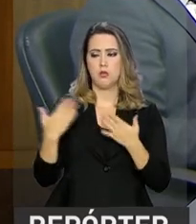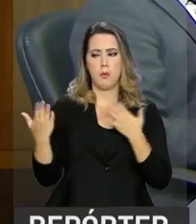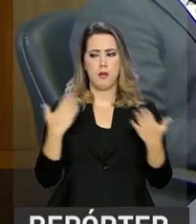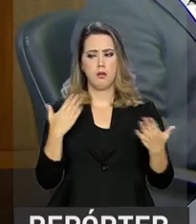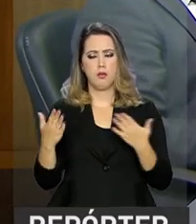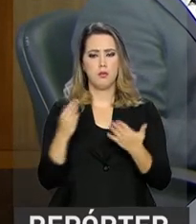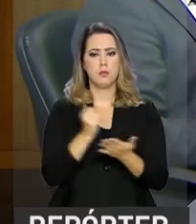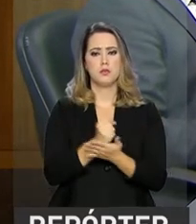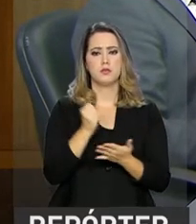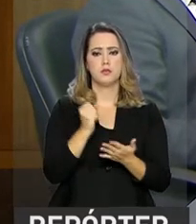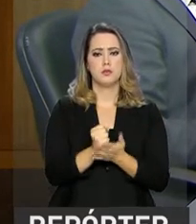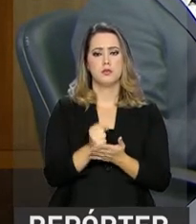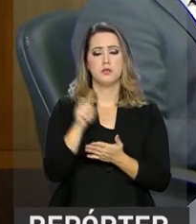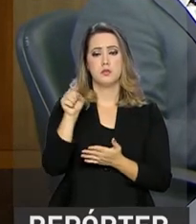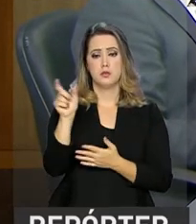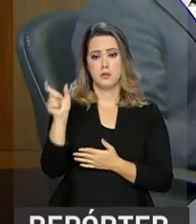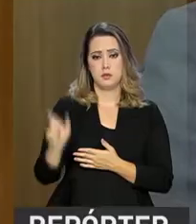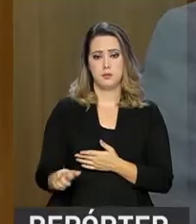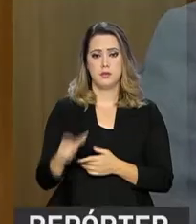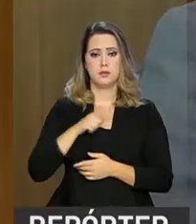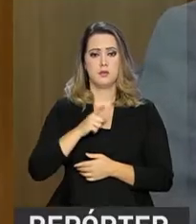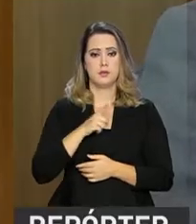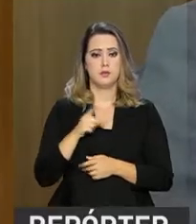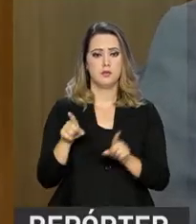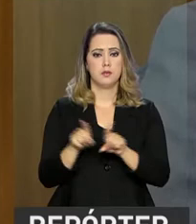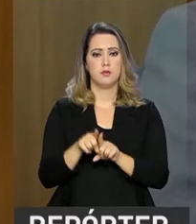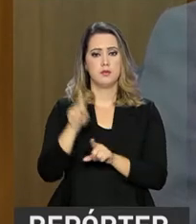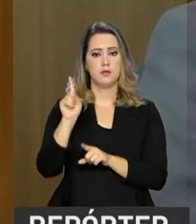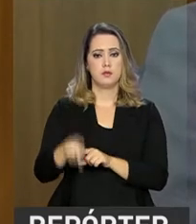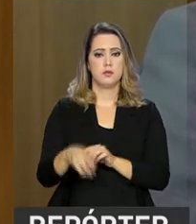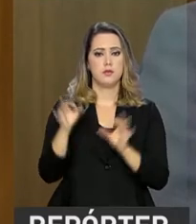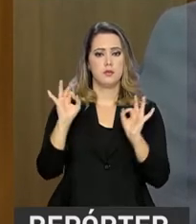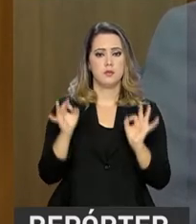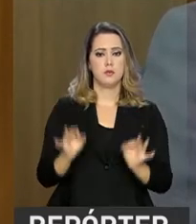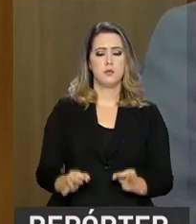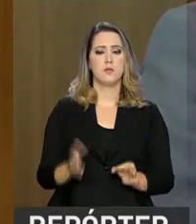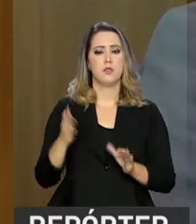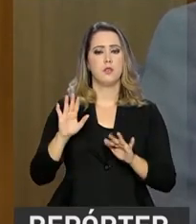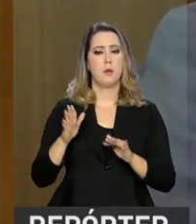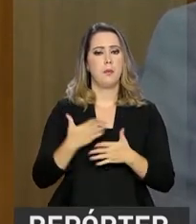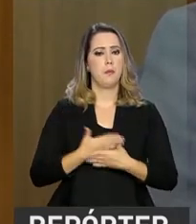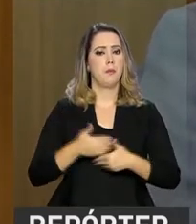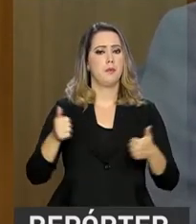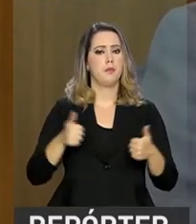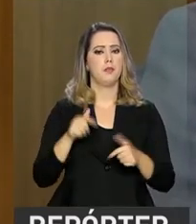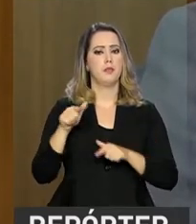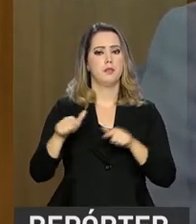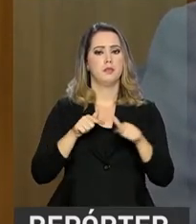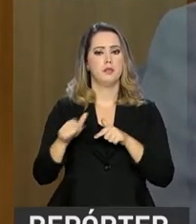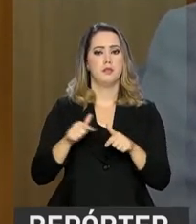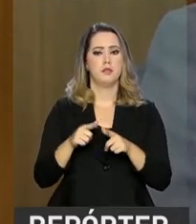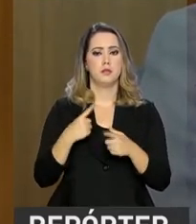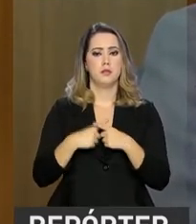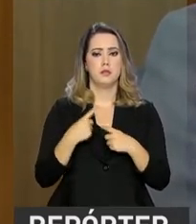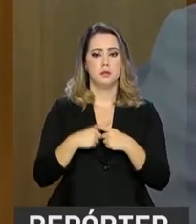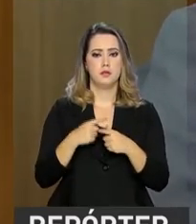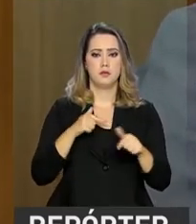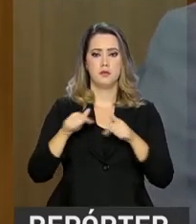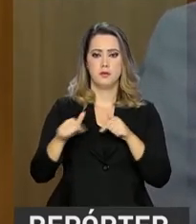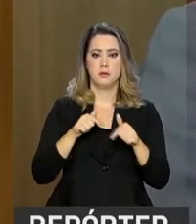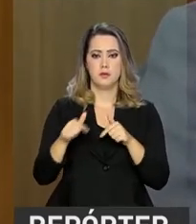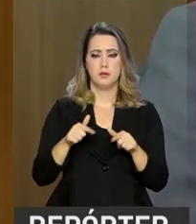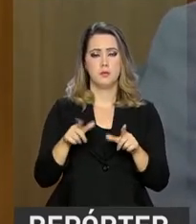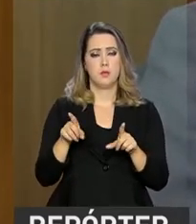contratos intermitentes que este trabalhador terá, certamente será mais vantajoso para o trabalhador, porque o